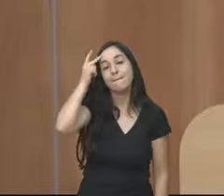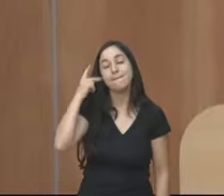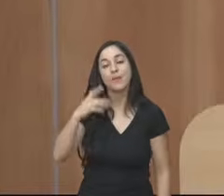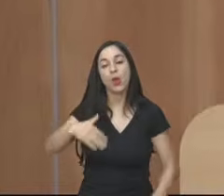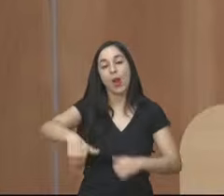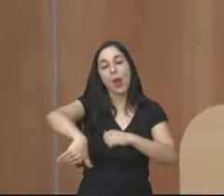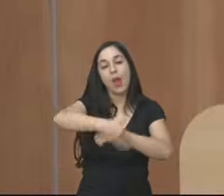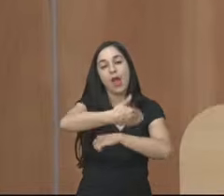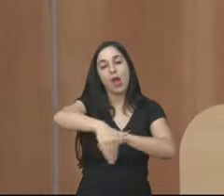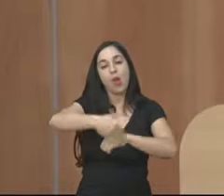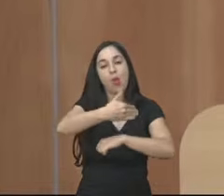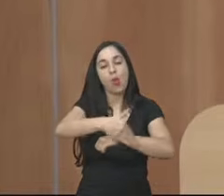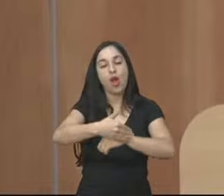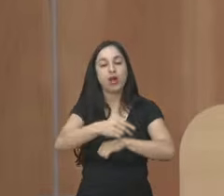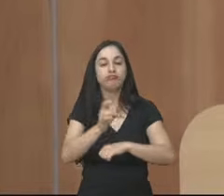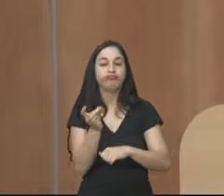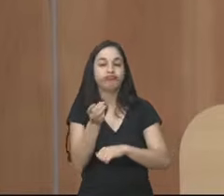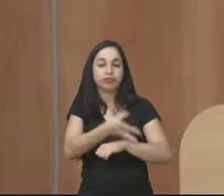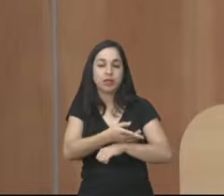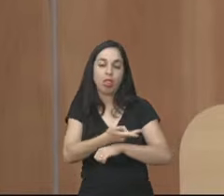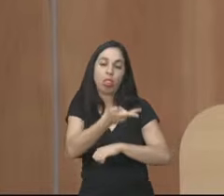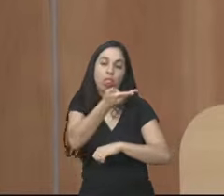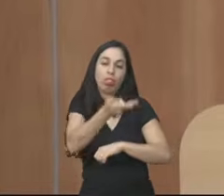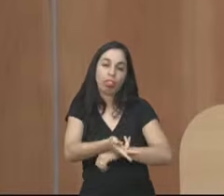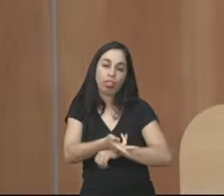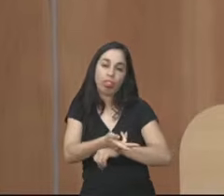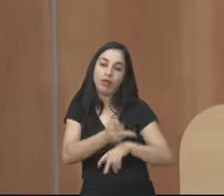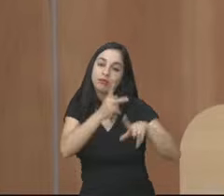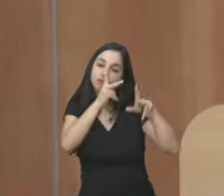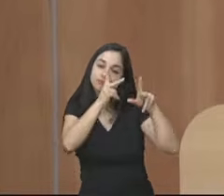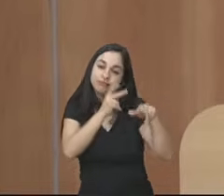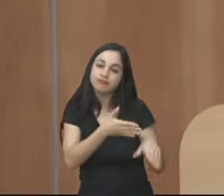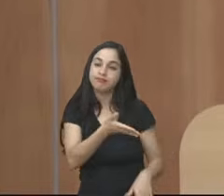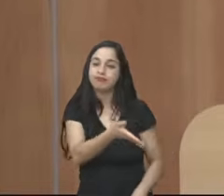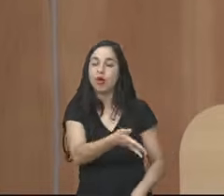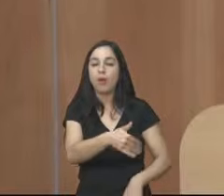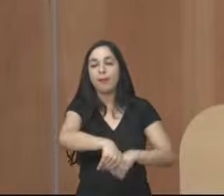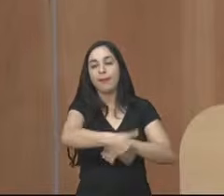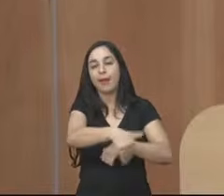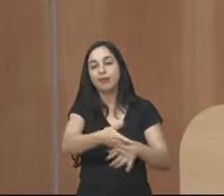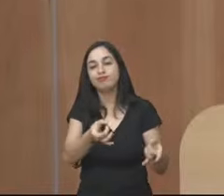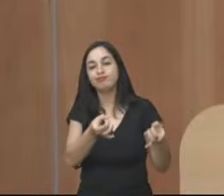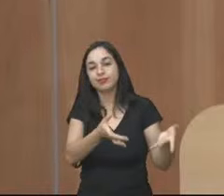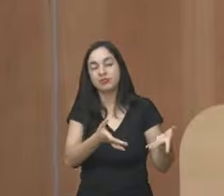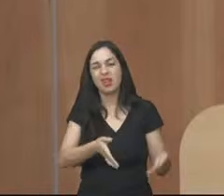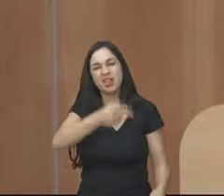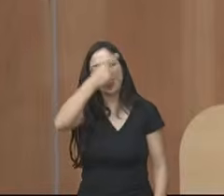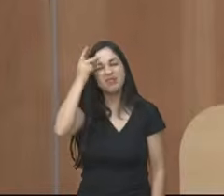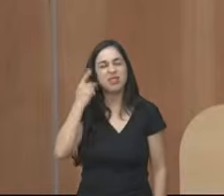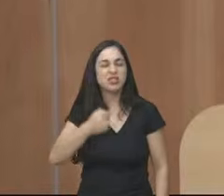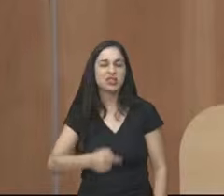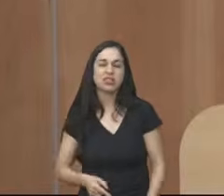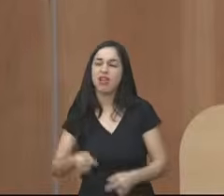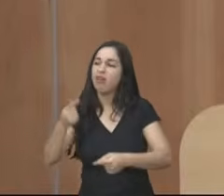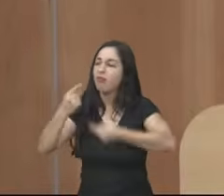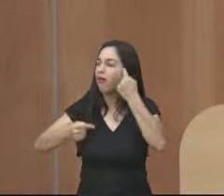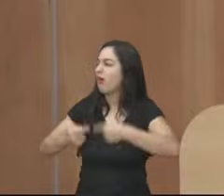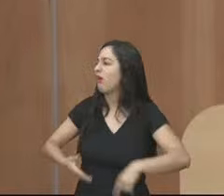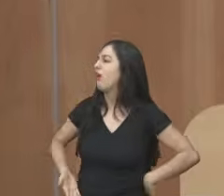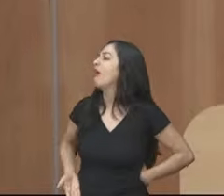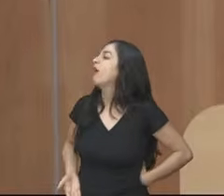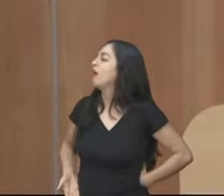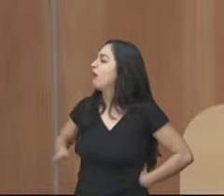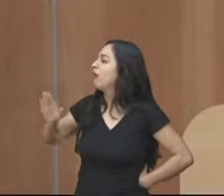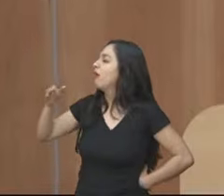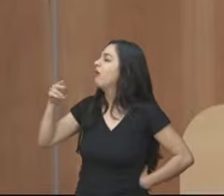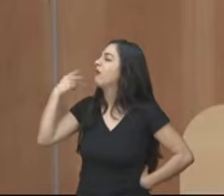vezes dorme a noite inteira, não tem para onde ir. E as pessoas muitas vezes criticam, nos procuram, olha, tem muito mendigo,